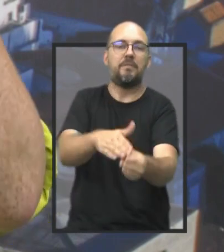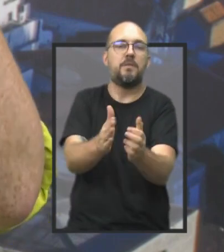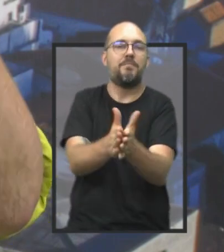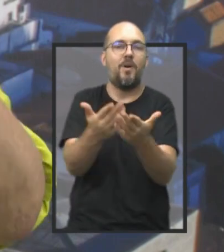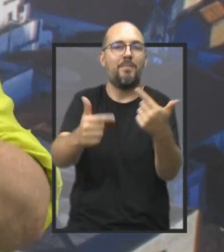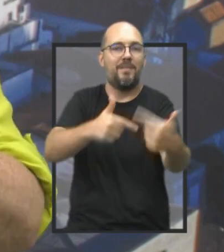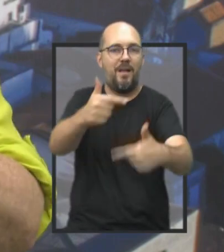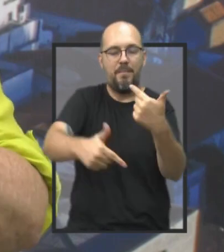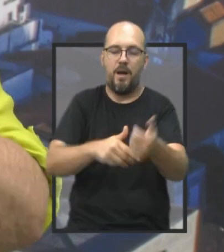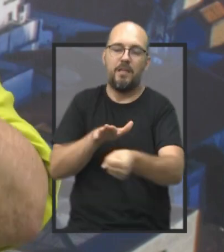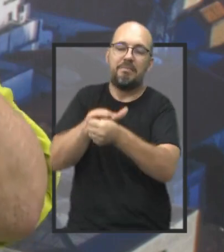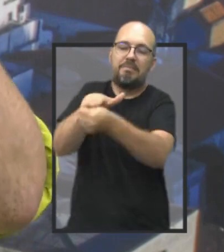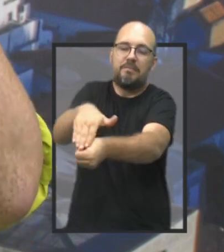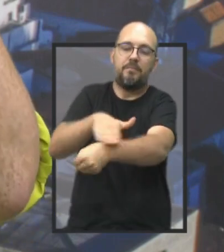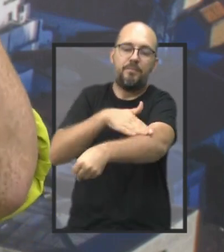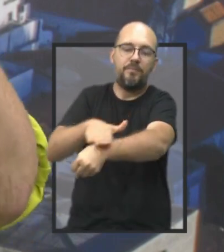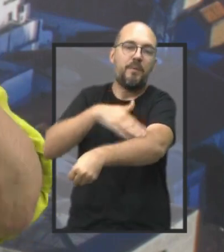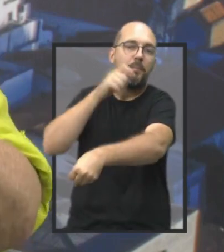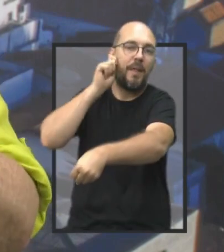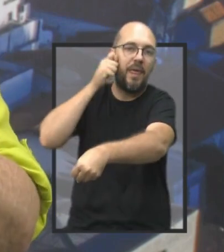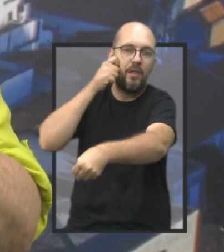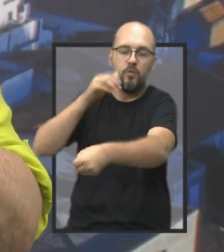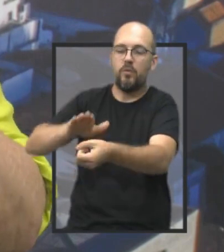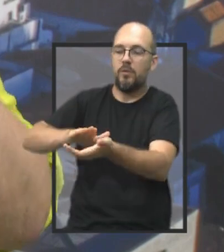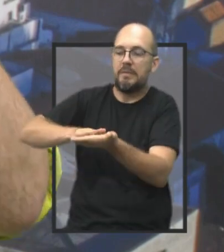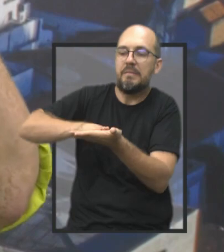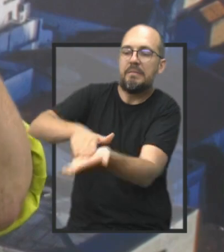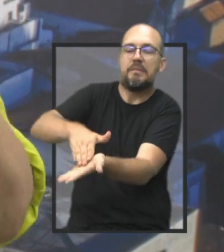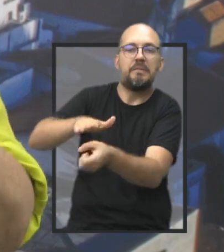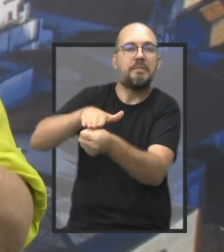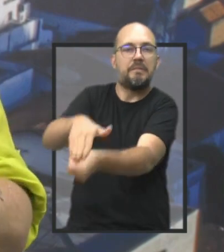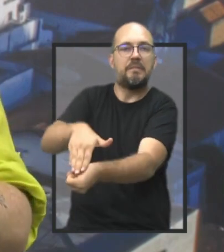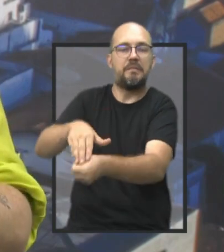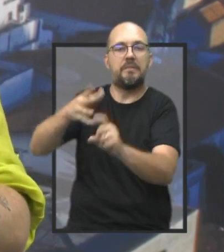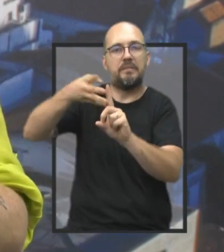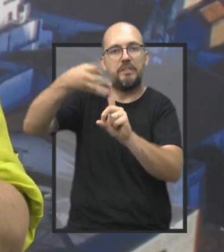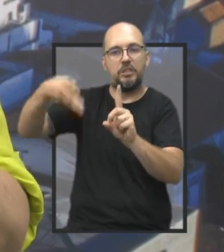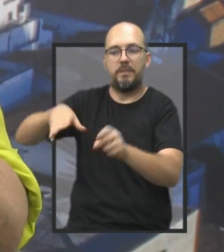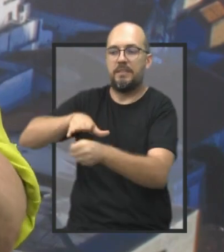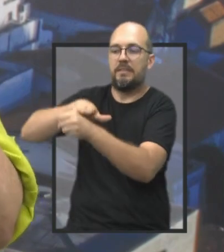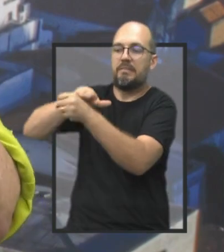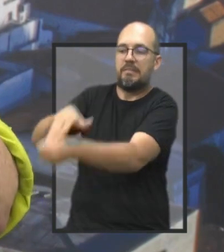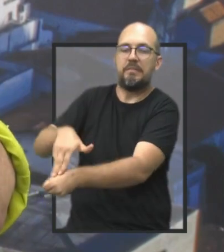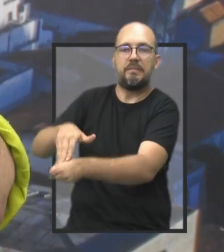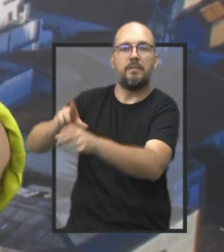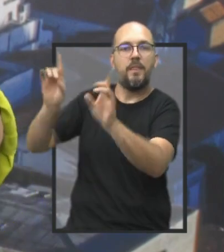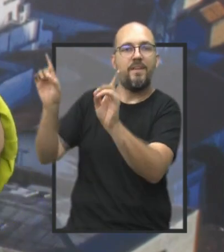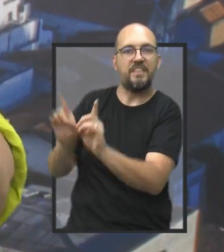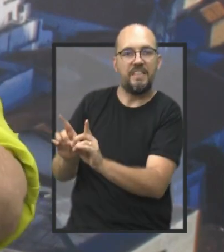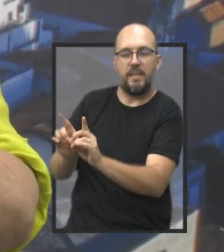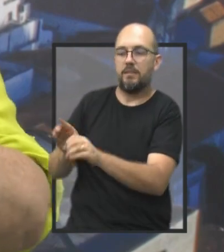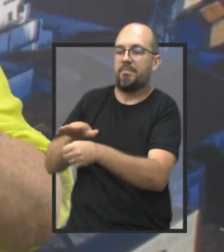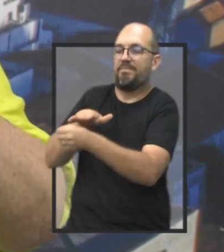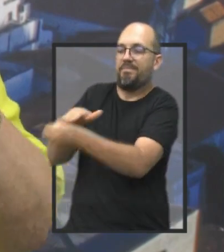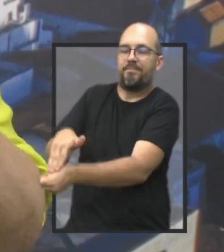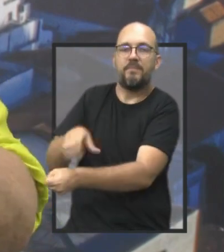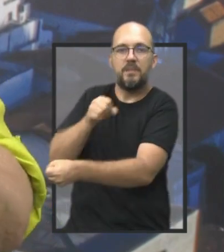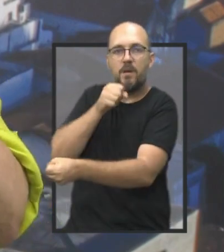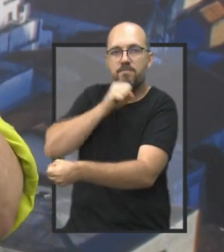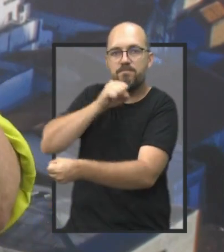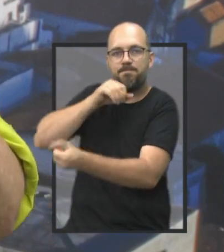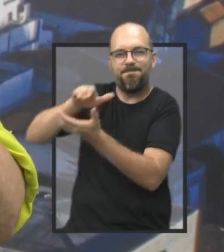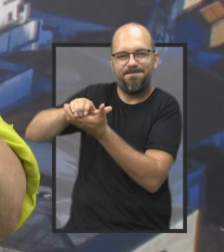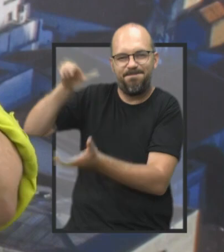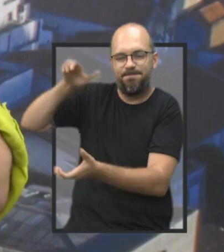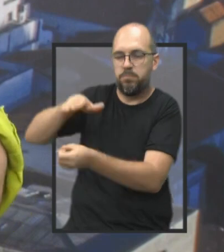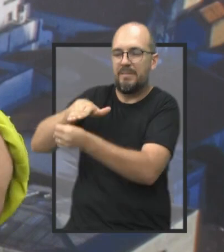trabalhadora, a população de pele preta, a população LGBT, a população de pessoas com deficiência, né, o etarismo, as pessoas mais